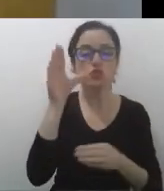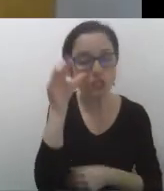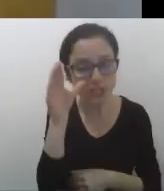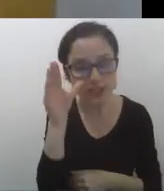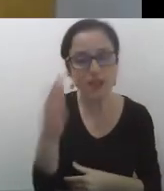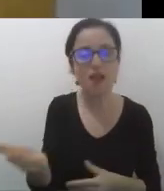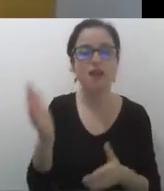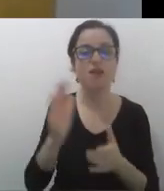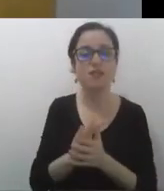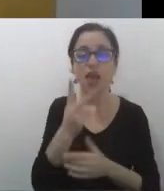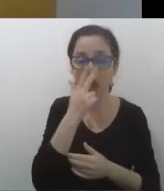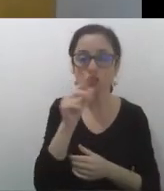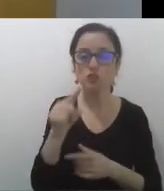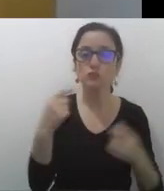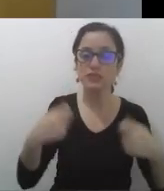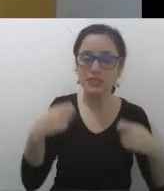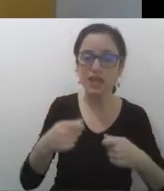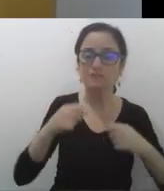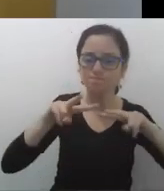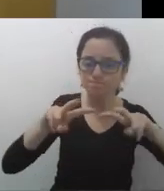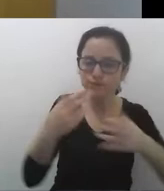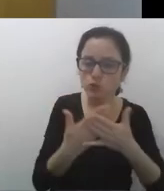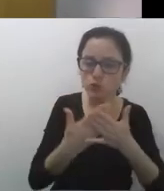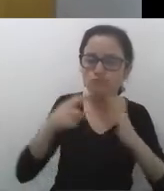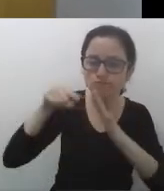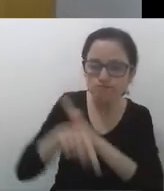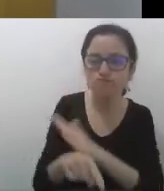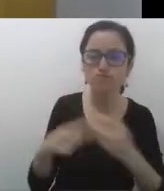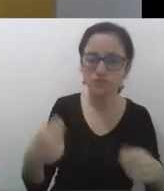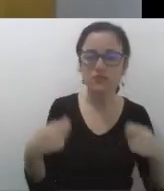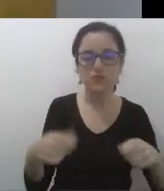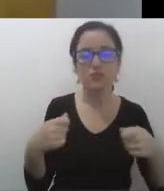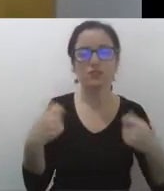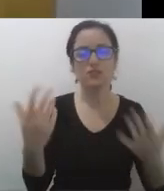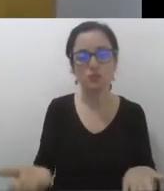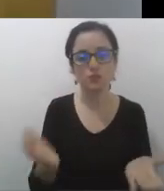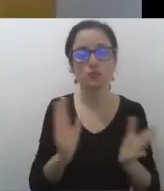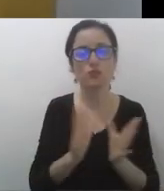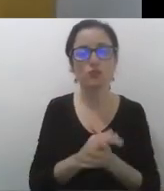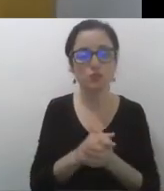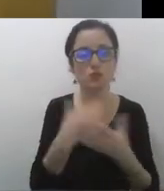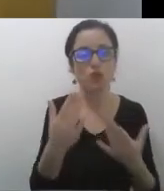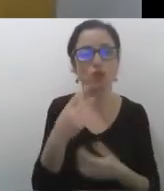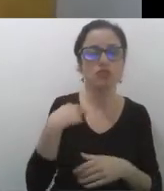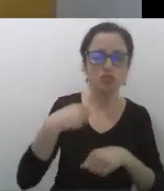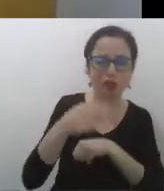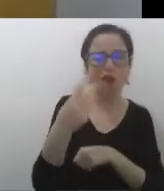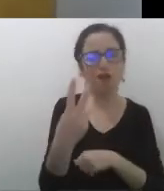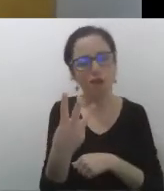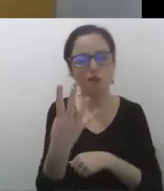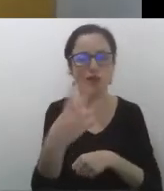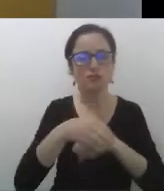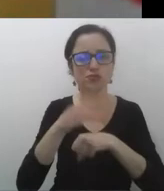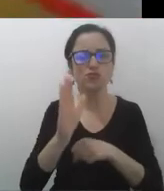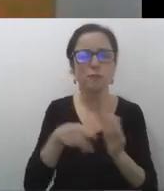muito curioso, porque, e eu acho que isso precisa ser melhor explorado por quem resolveu,